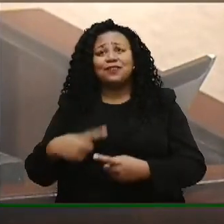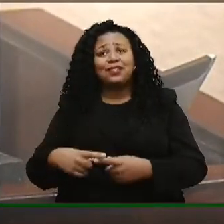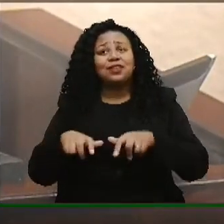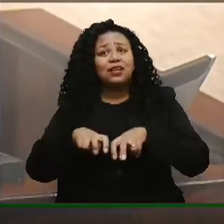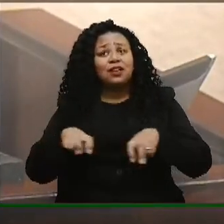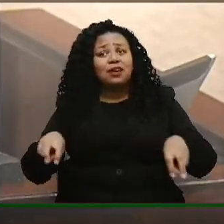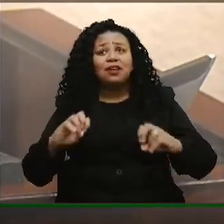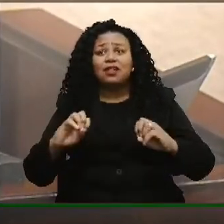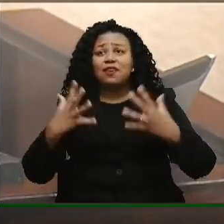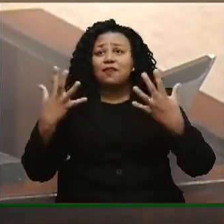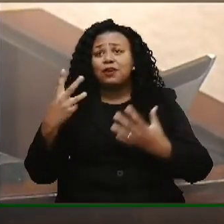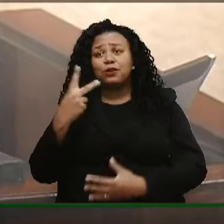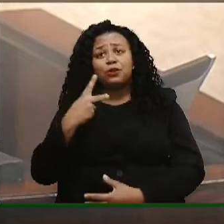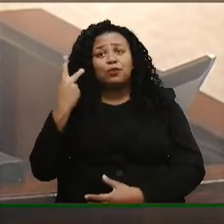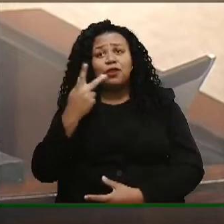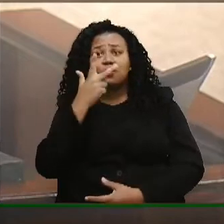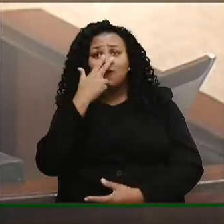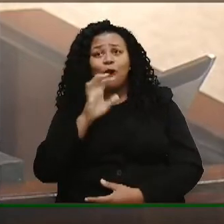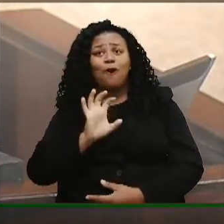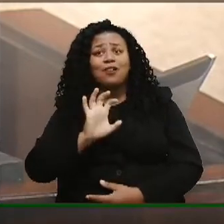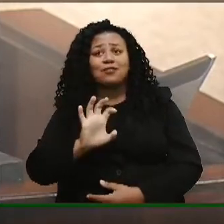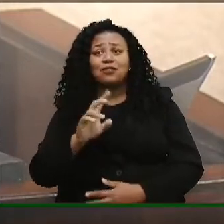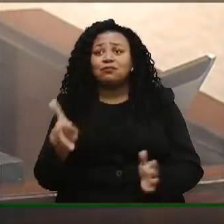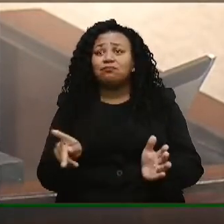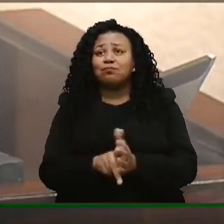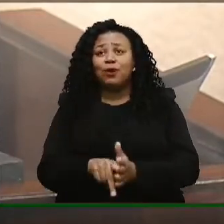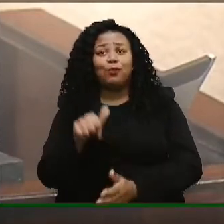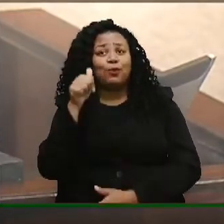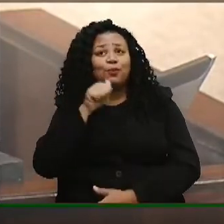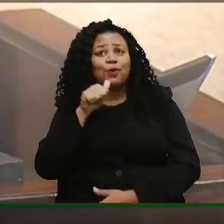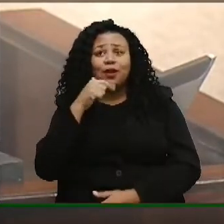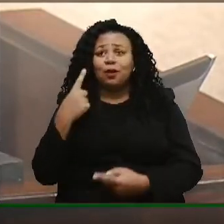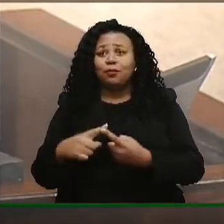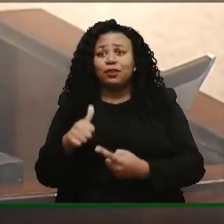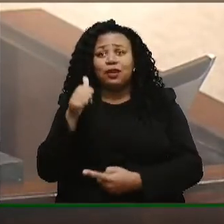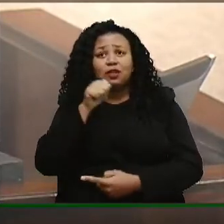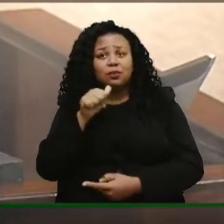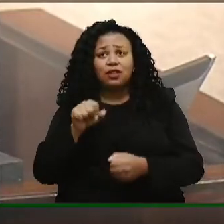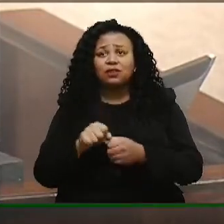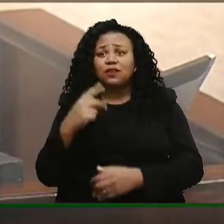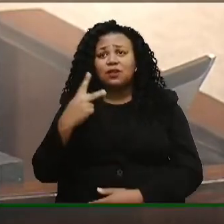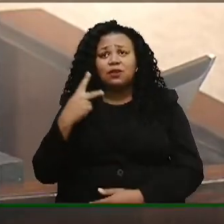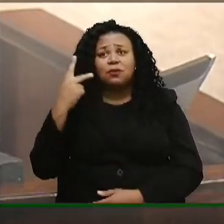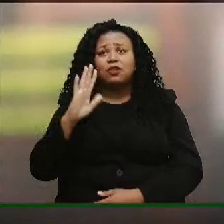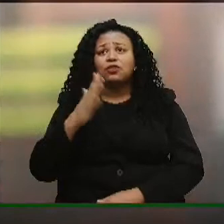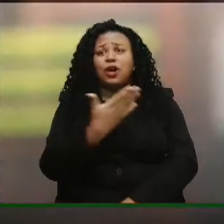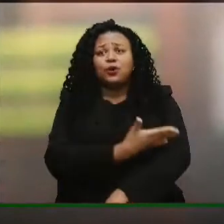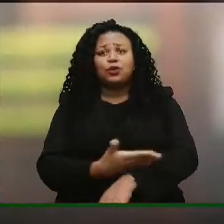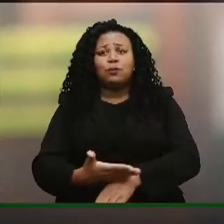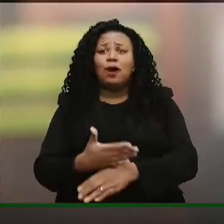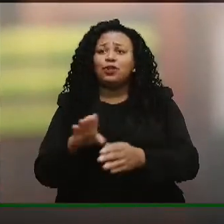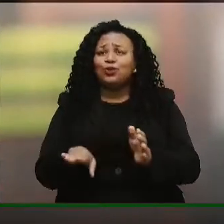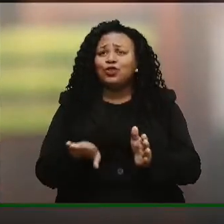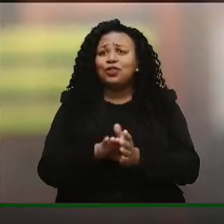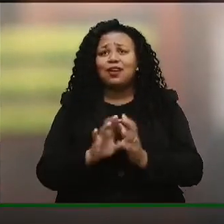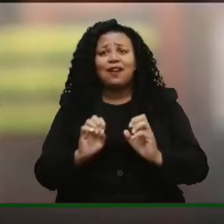em eventos políticos assim, com mulheres, porque as mulheres que fazem política já estão acostumadas a chegar nos